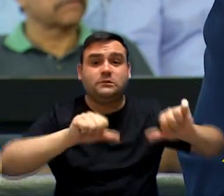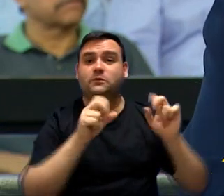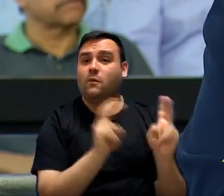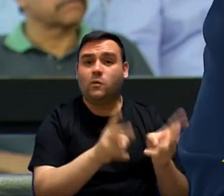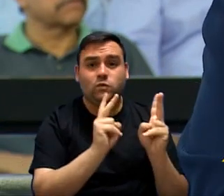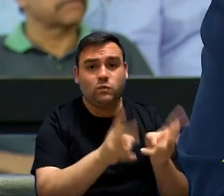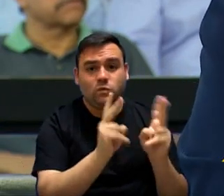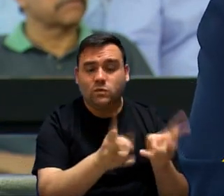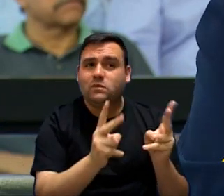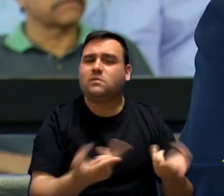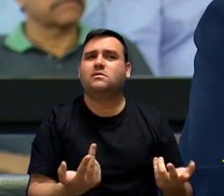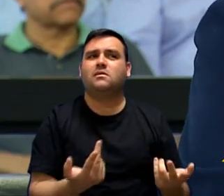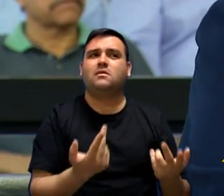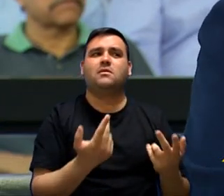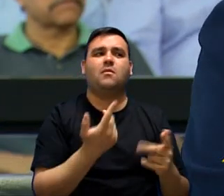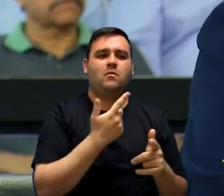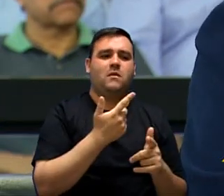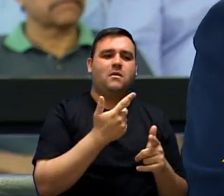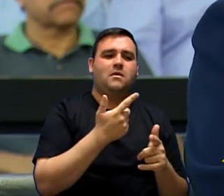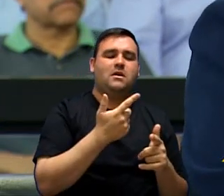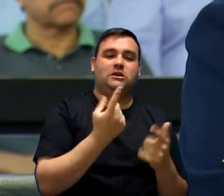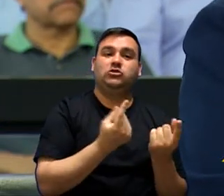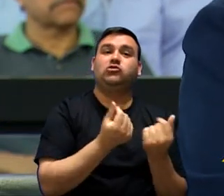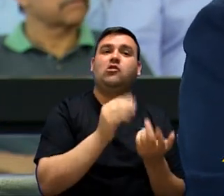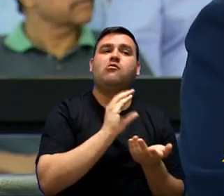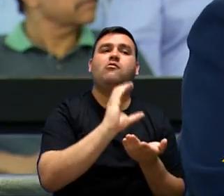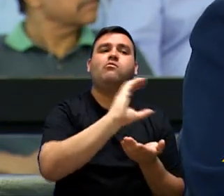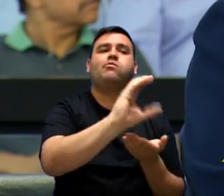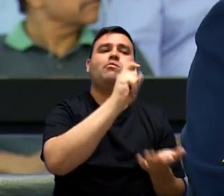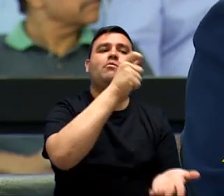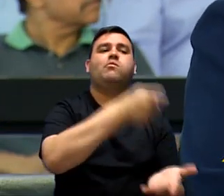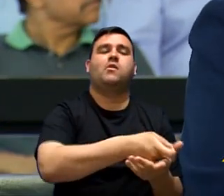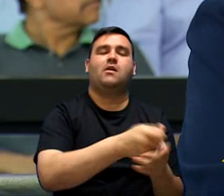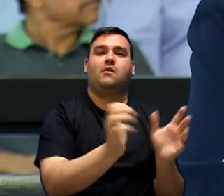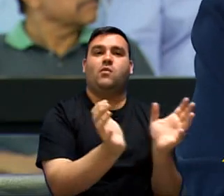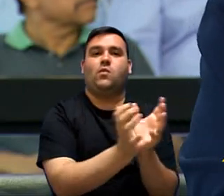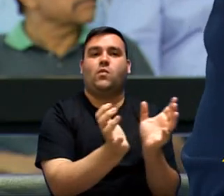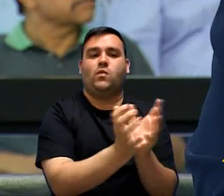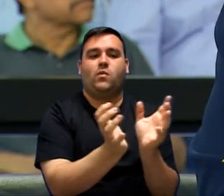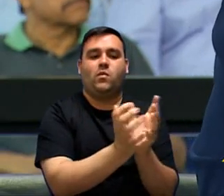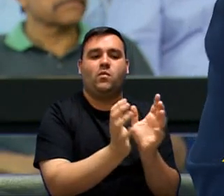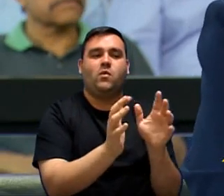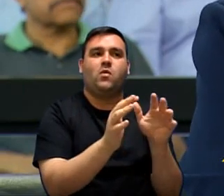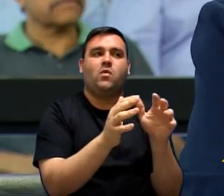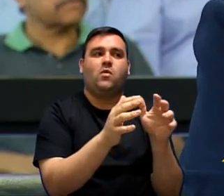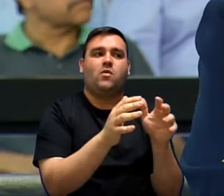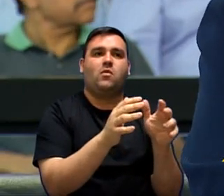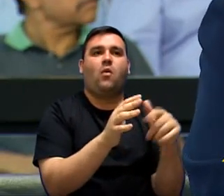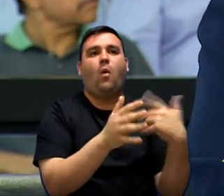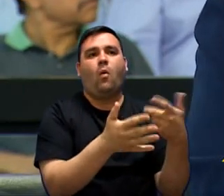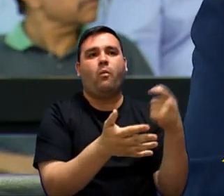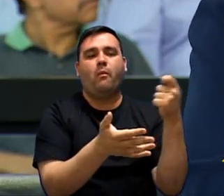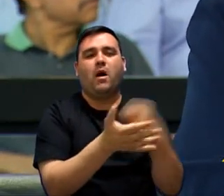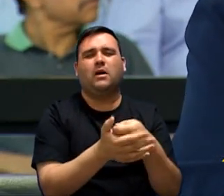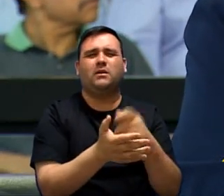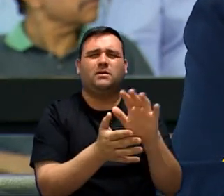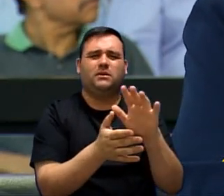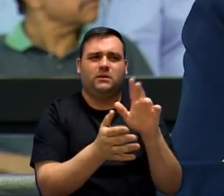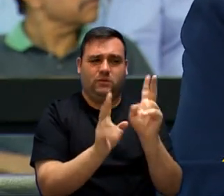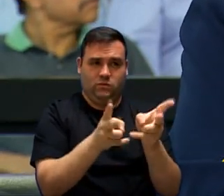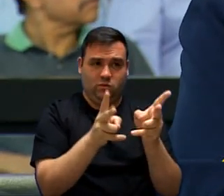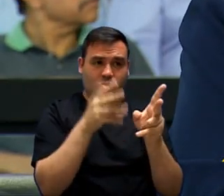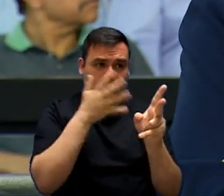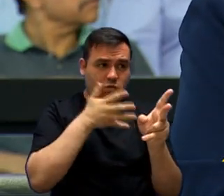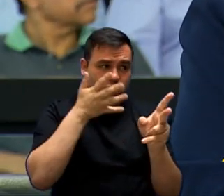ainda. Não foi solucionado o recurso de pagamento para a entidade ou a entidade pagar. Vereadora, a senhora mantém